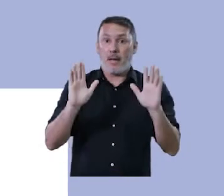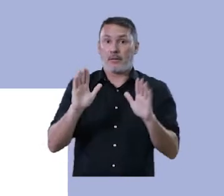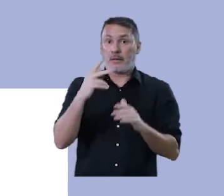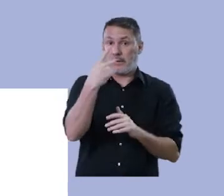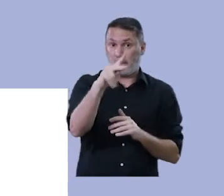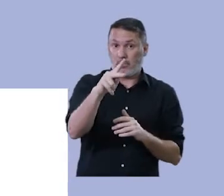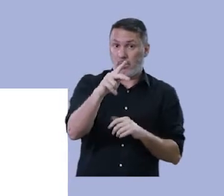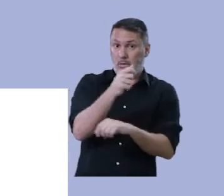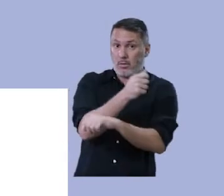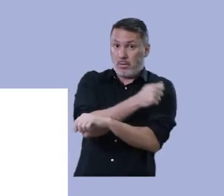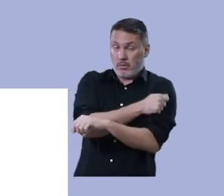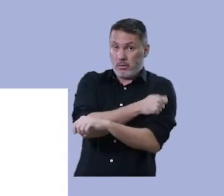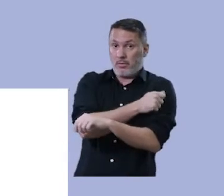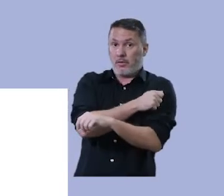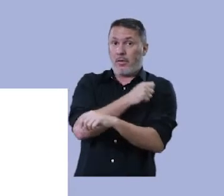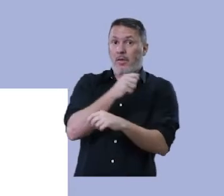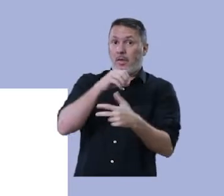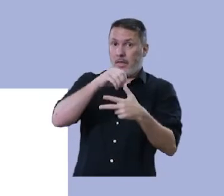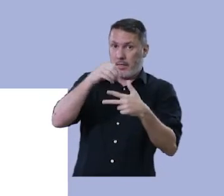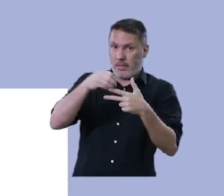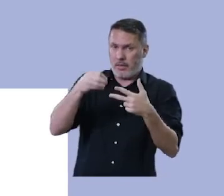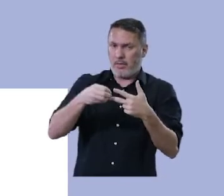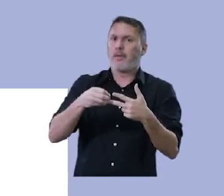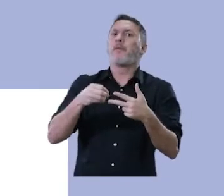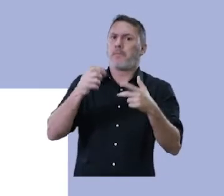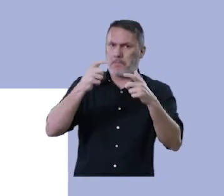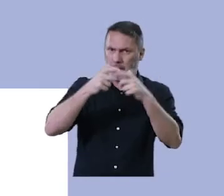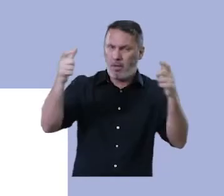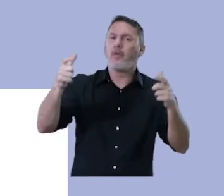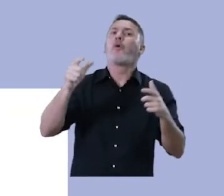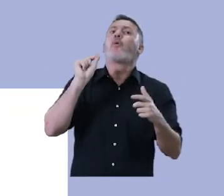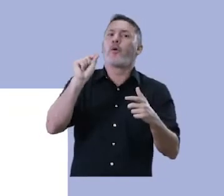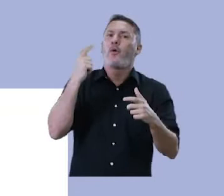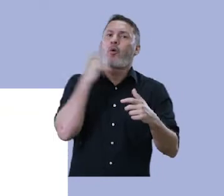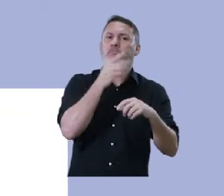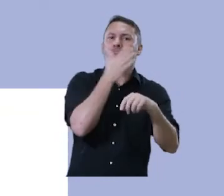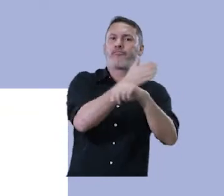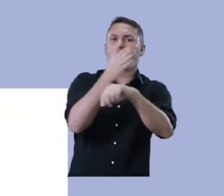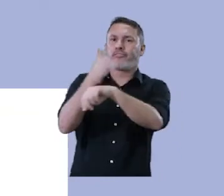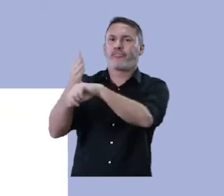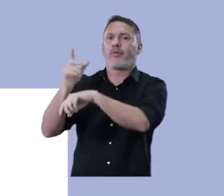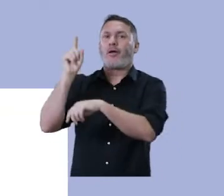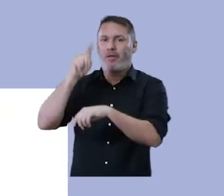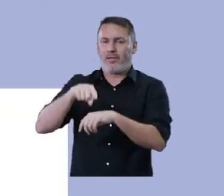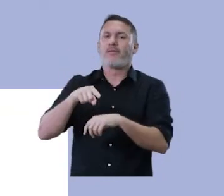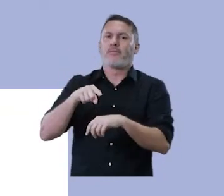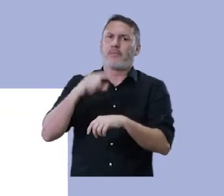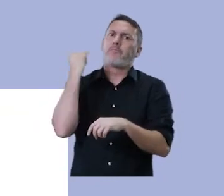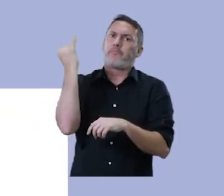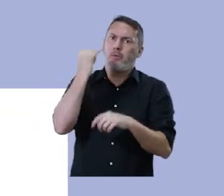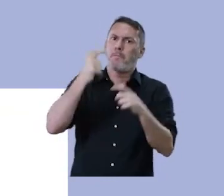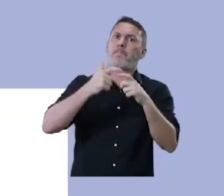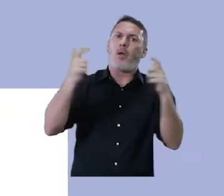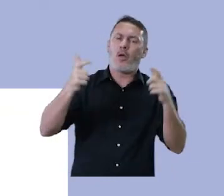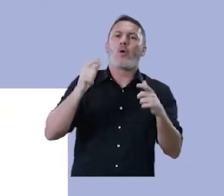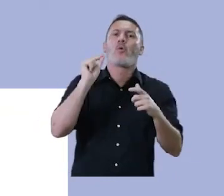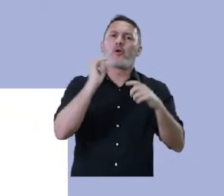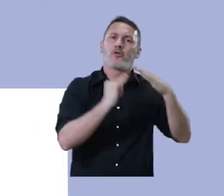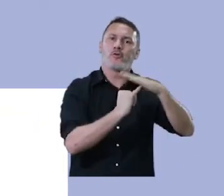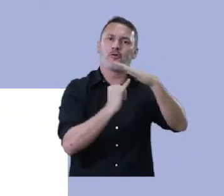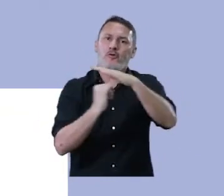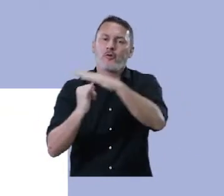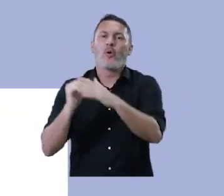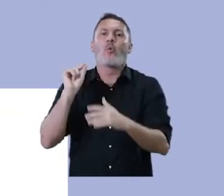Enem, o resultado do Enem tem sido responsável pelo acesso dos estudantes a um grande número